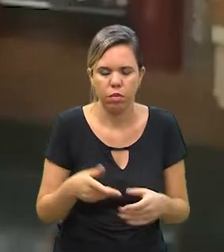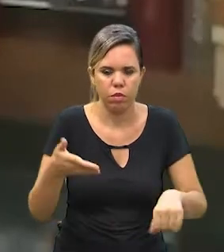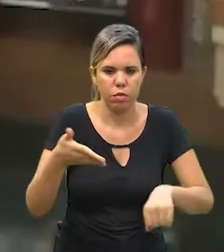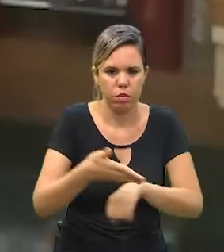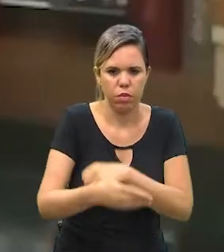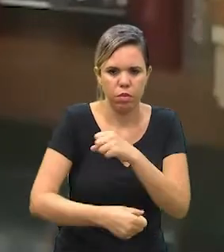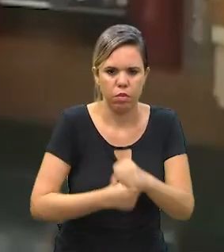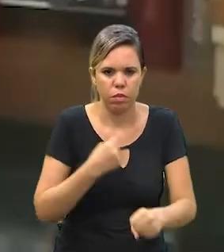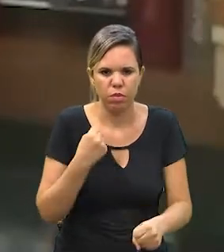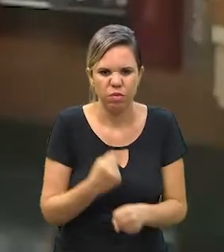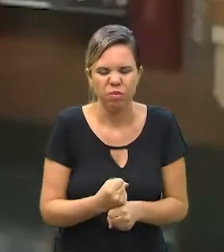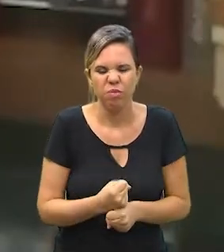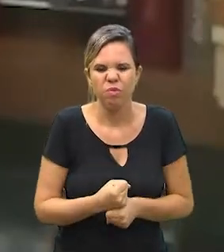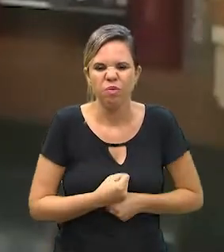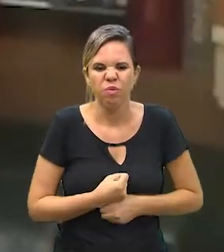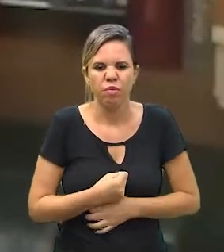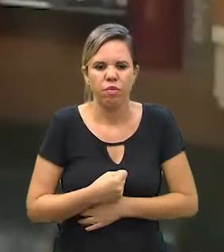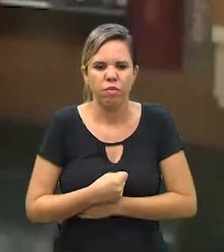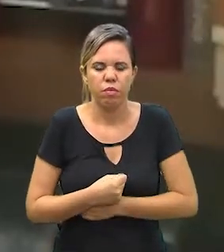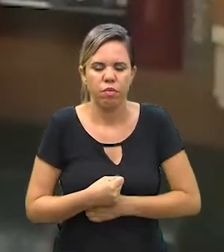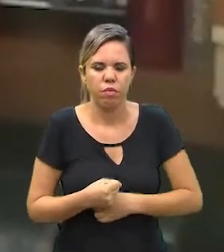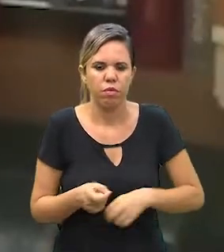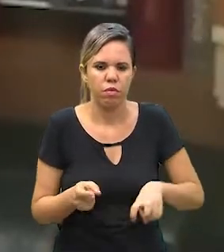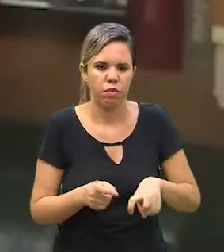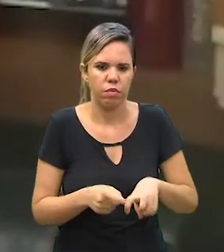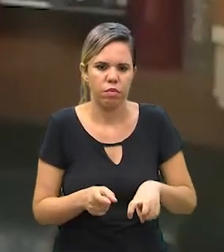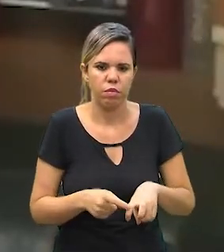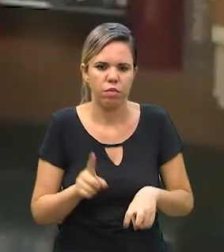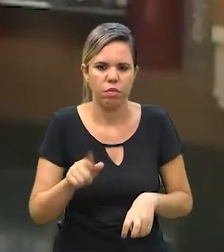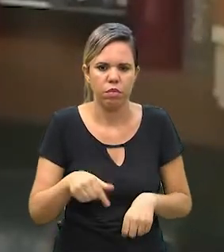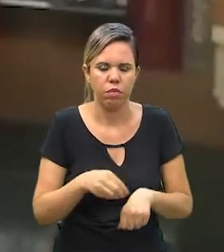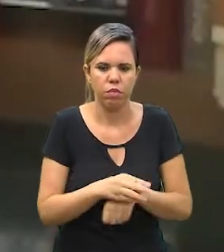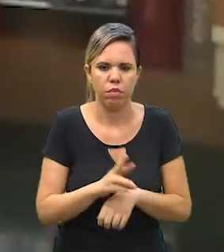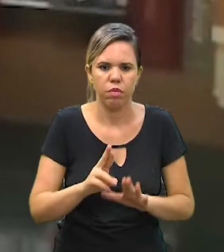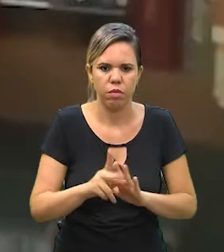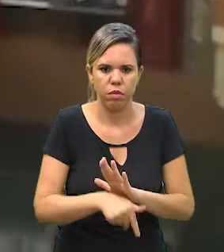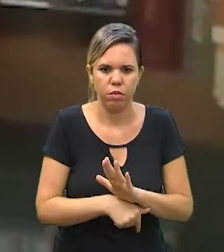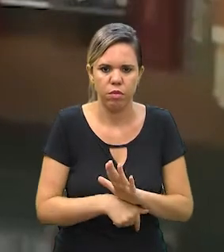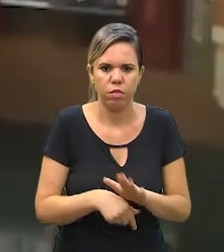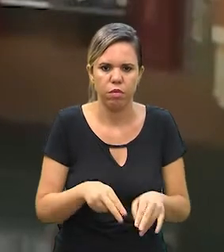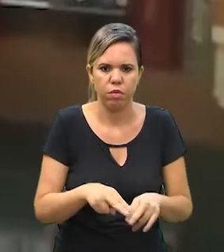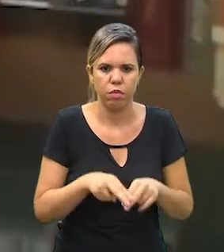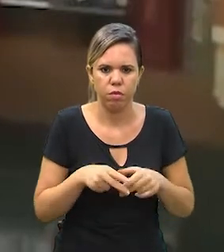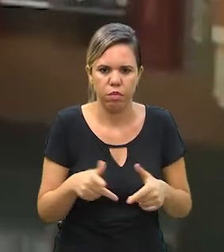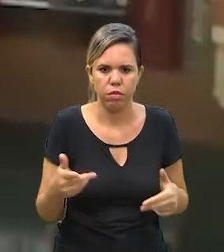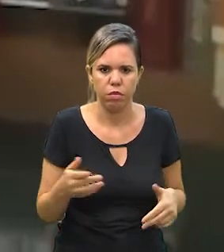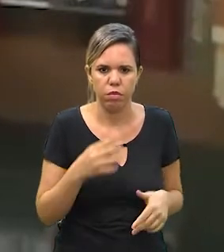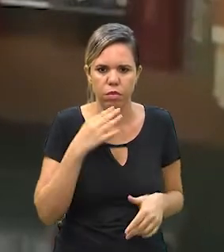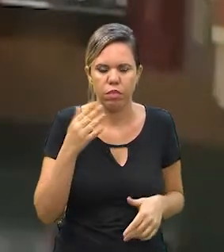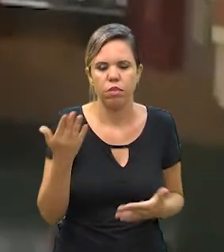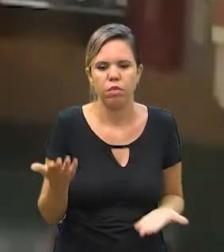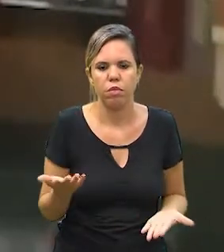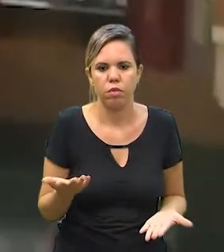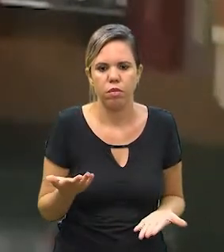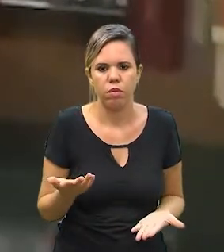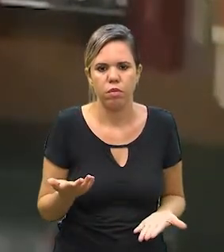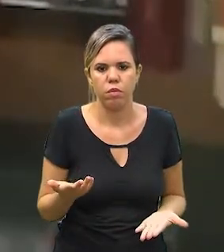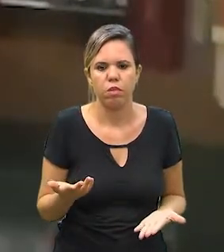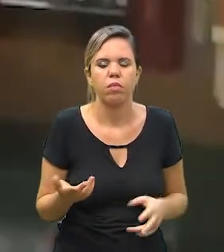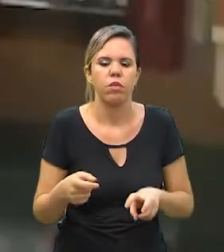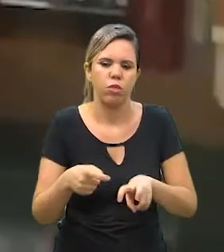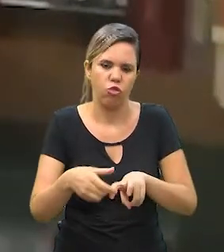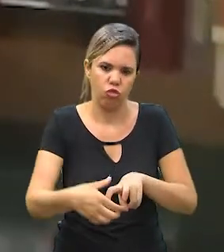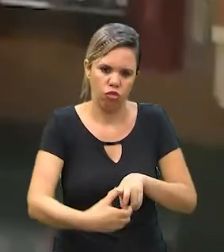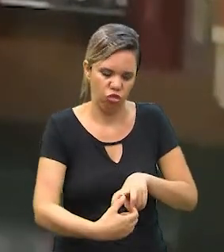visita anual ao ginecologista, ela é indicada por vários motivos. O mais conhecido é para a colheita do Papa